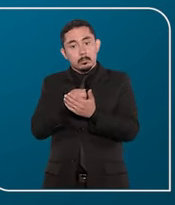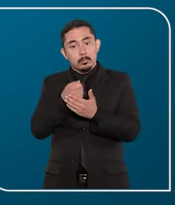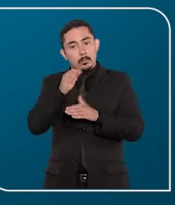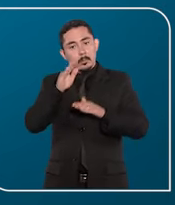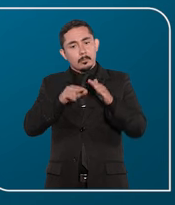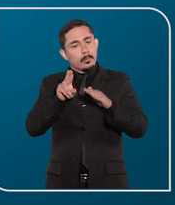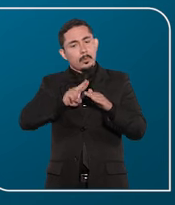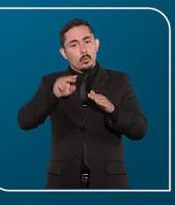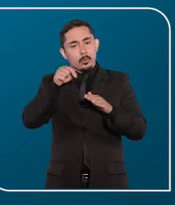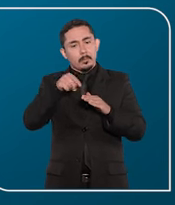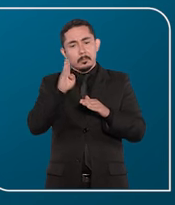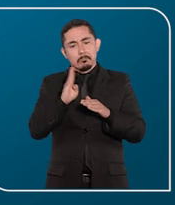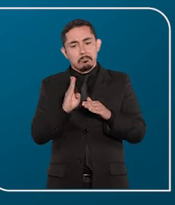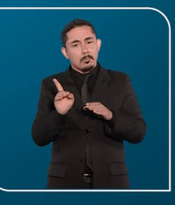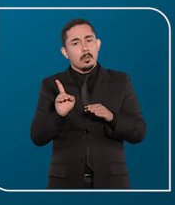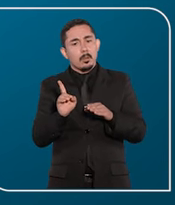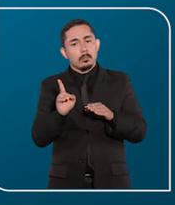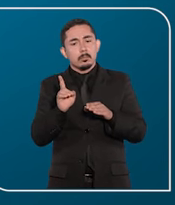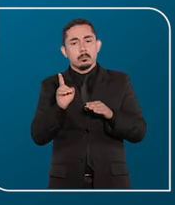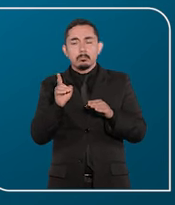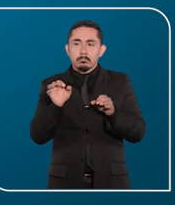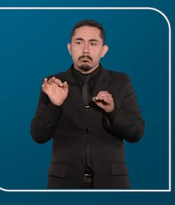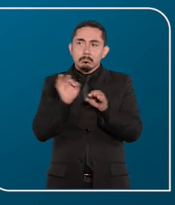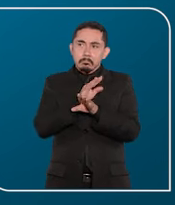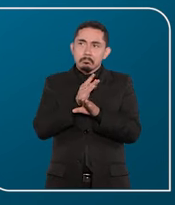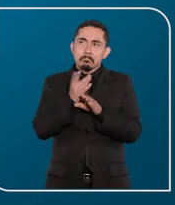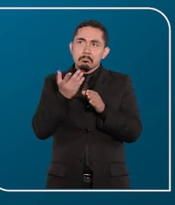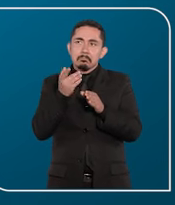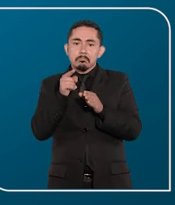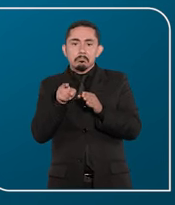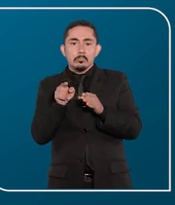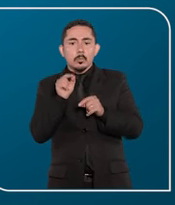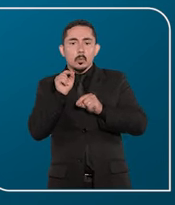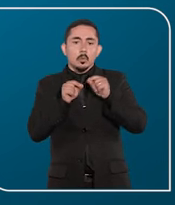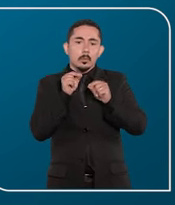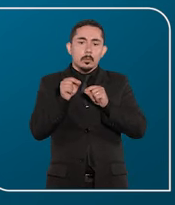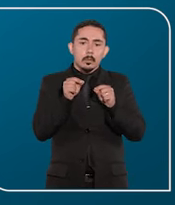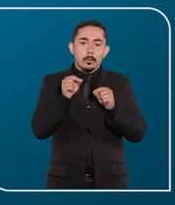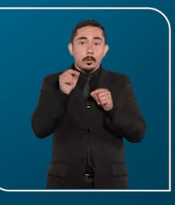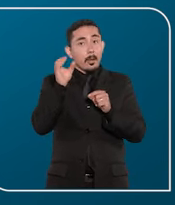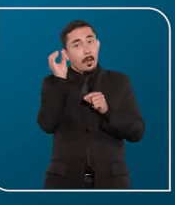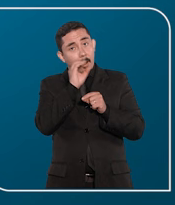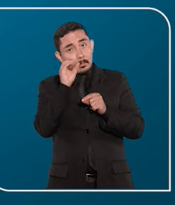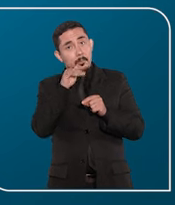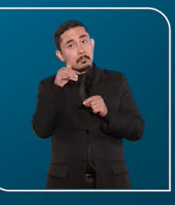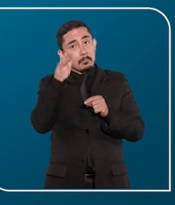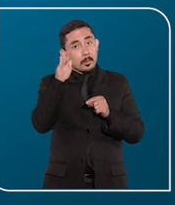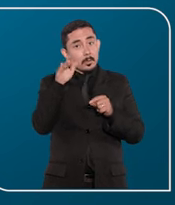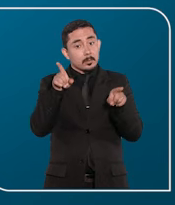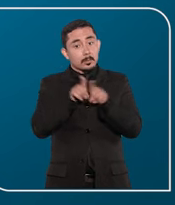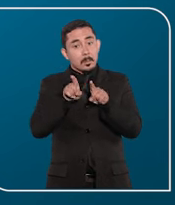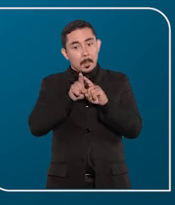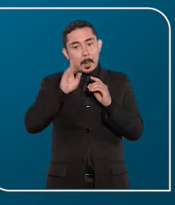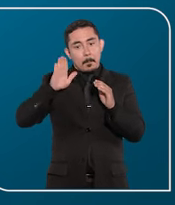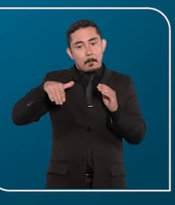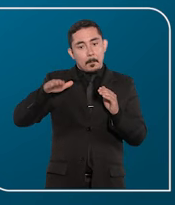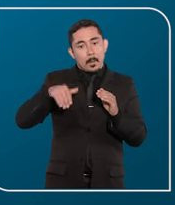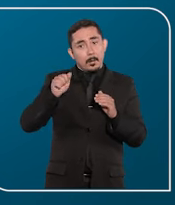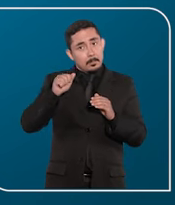no Brasil, né, soluções que, além de serem mais rápidas e mais baratas